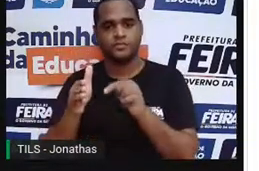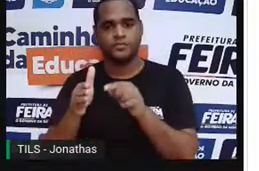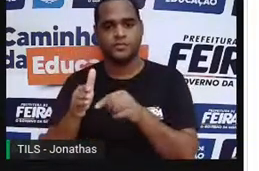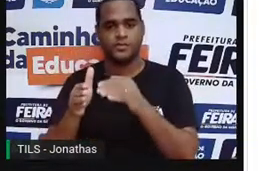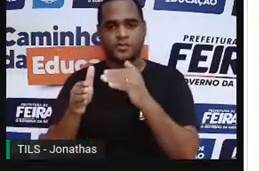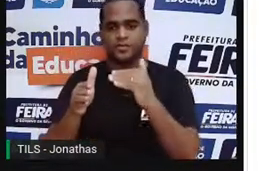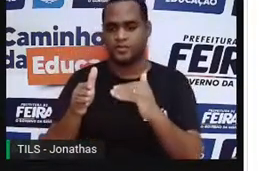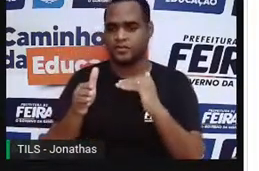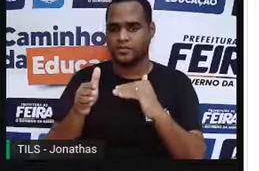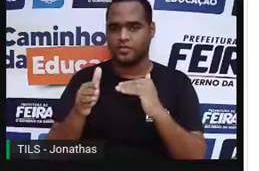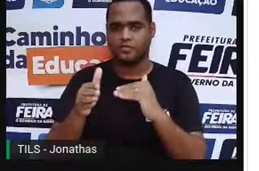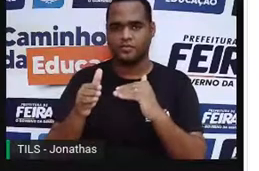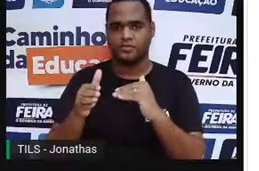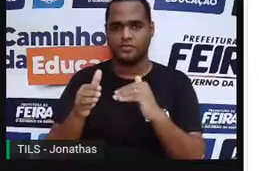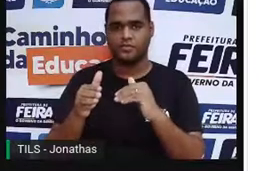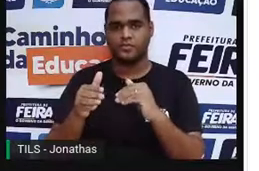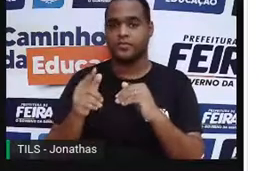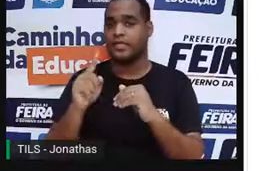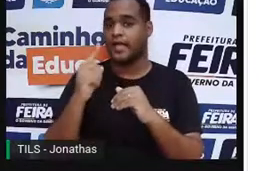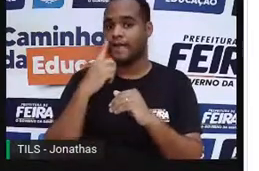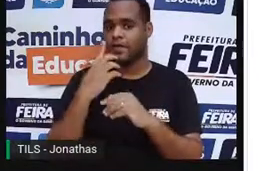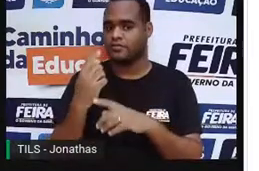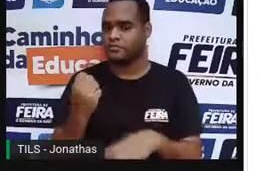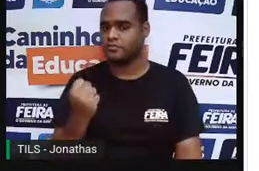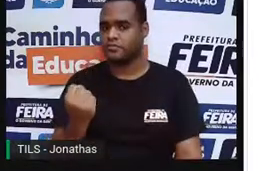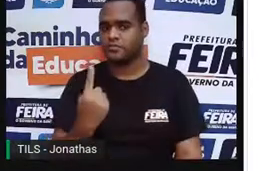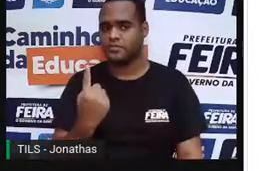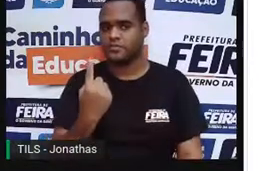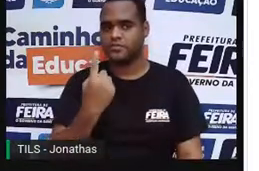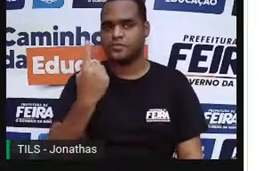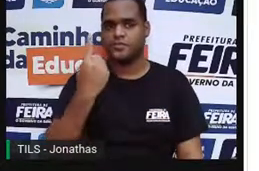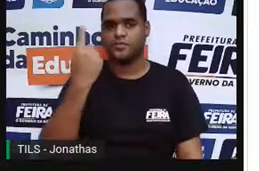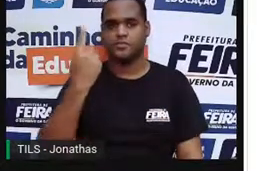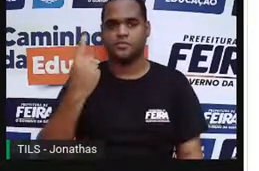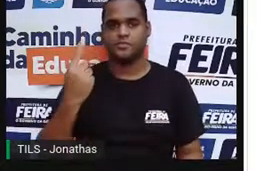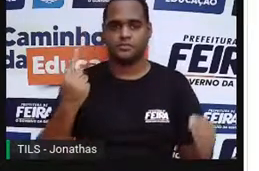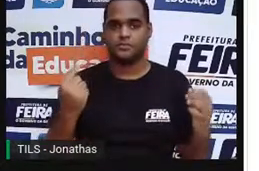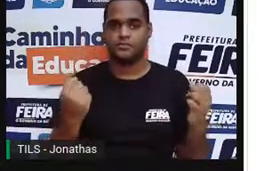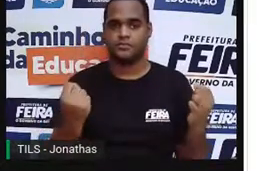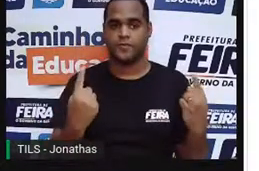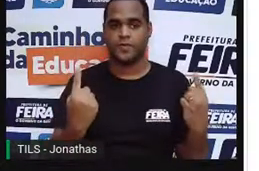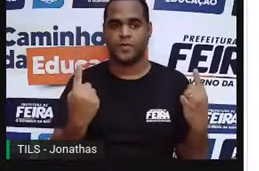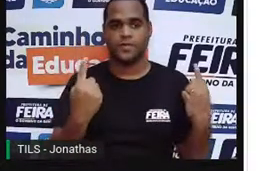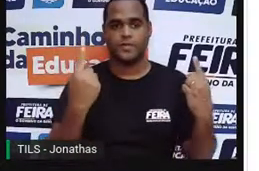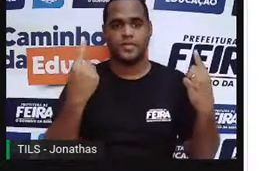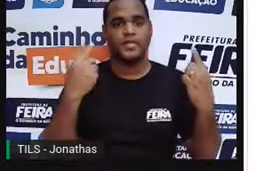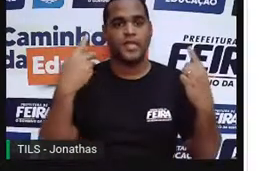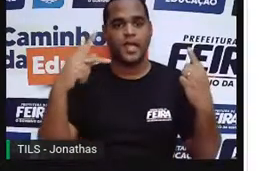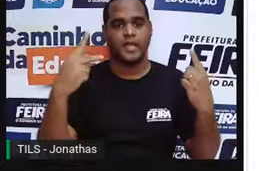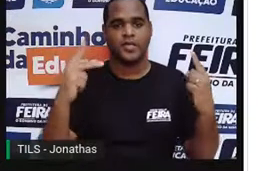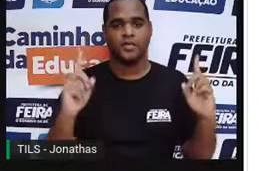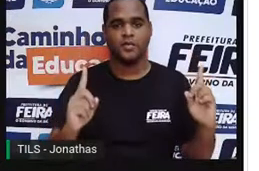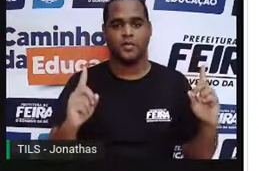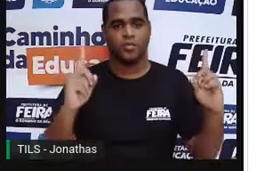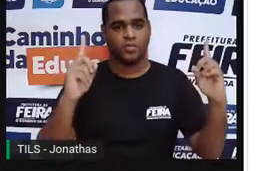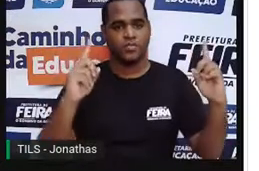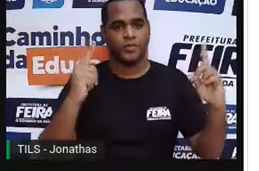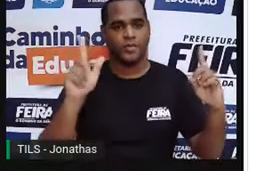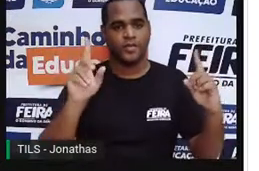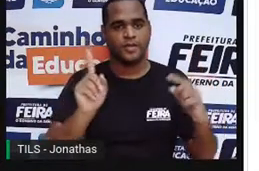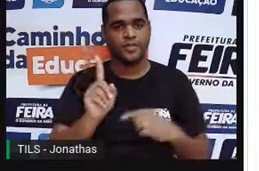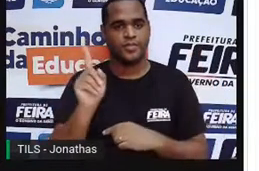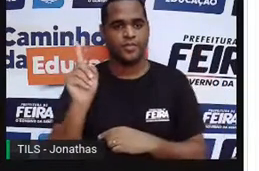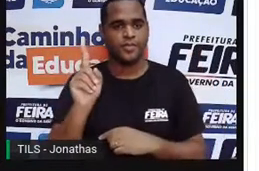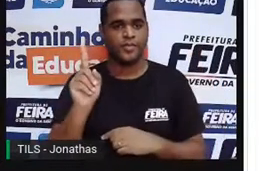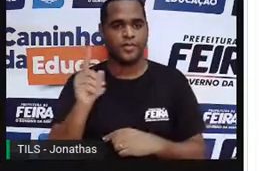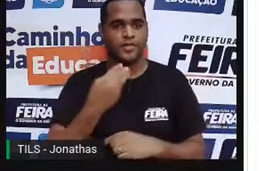retângulo são as alturas é a altura do paralelogramo que está ali ó